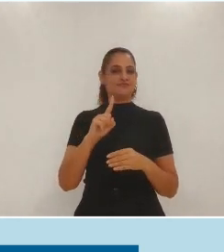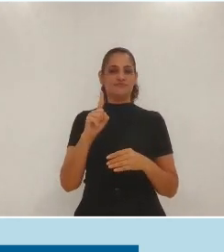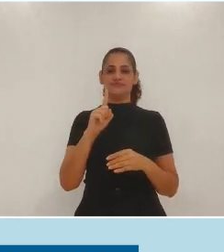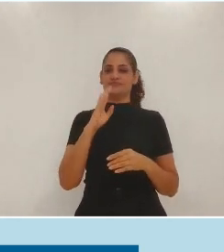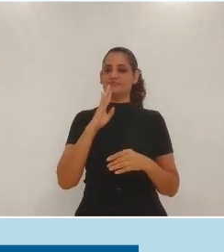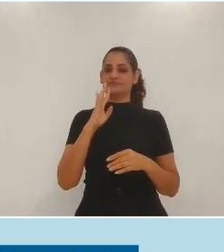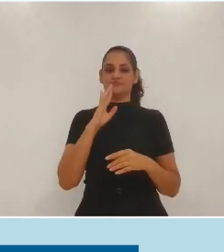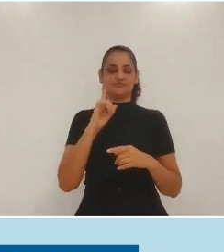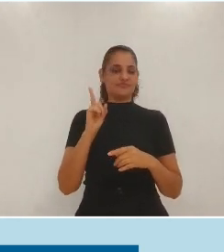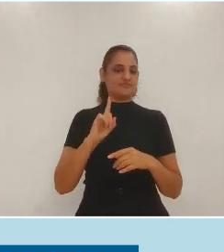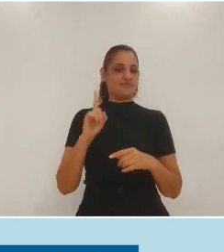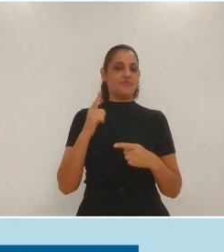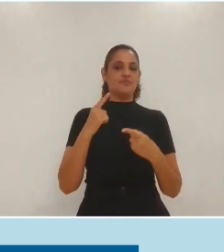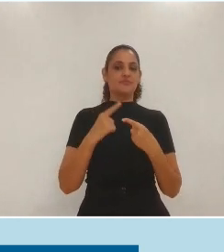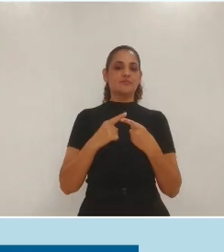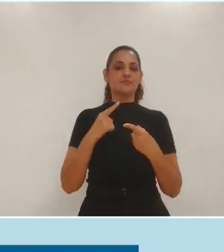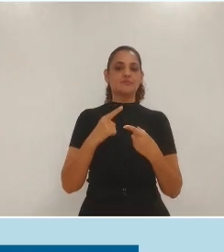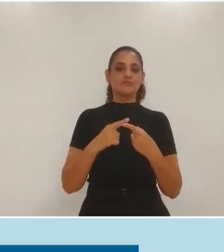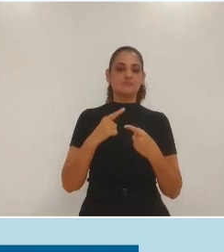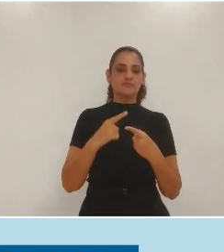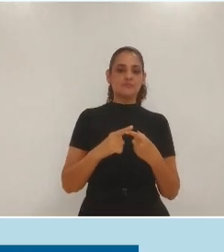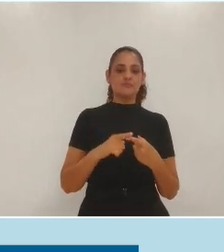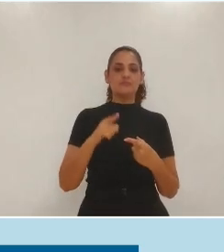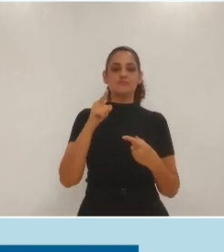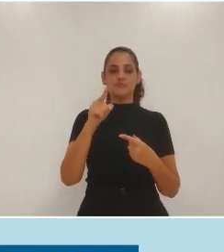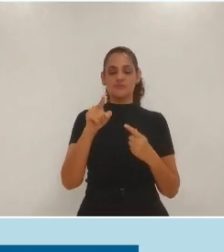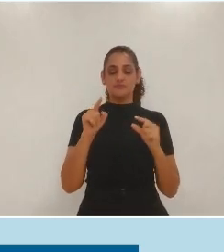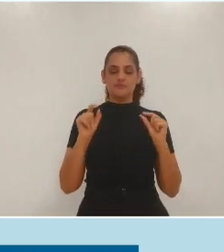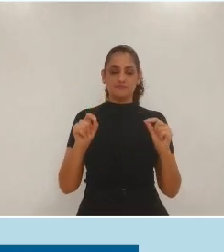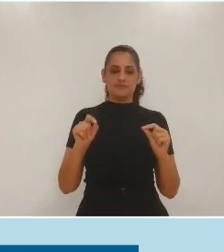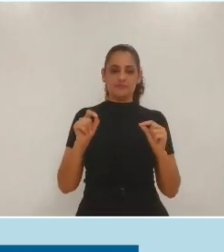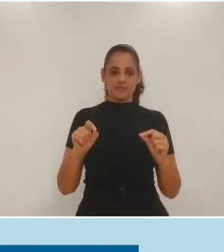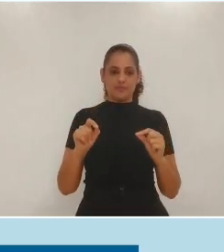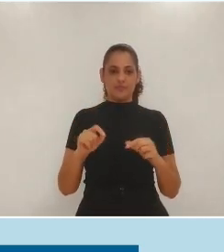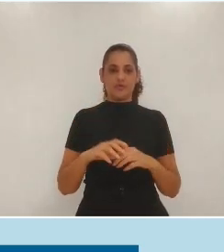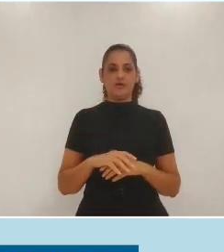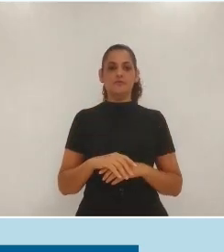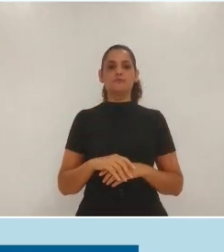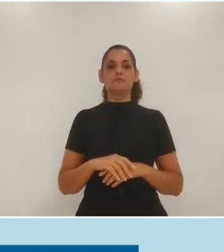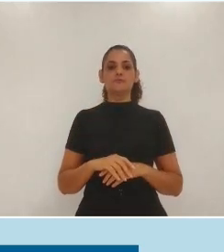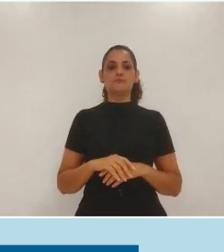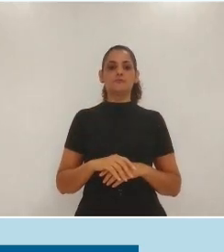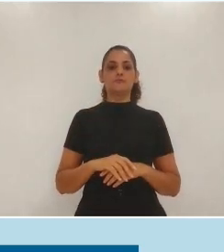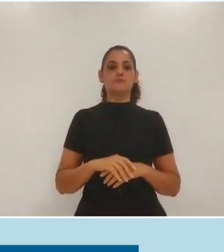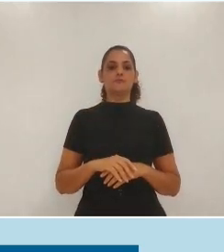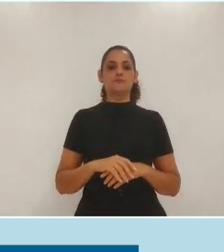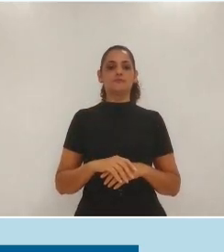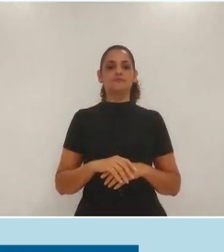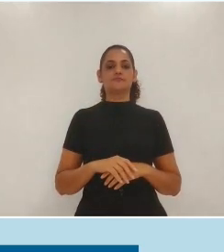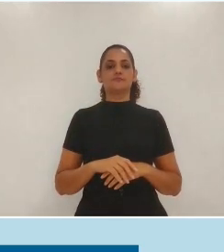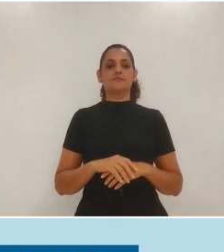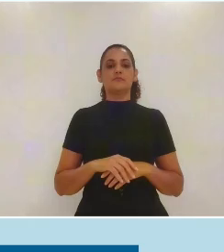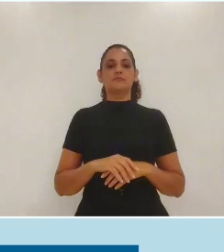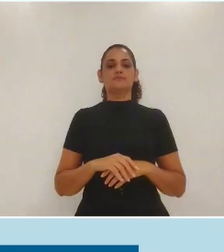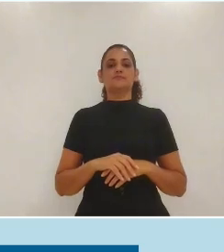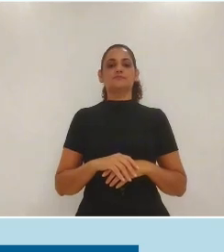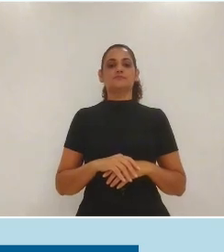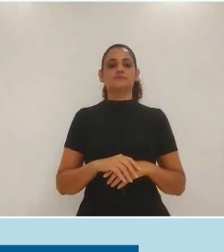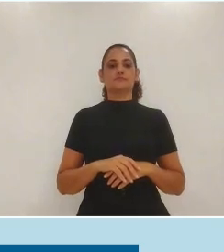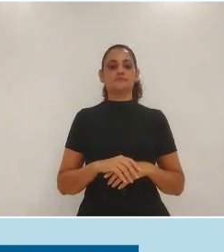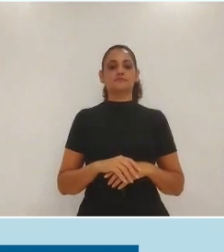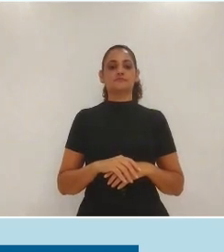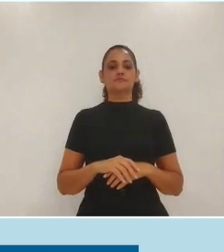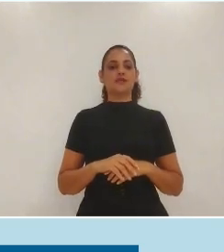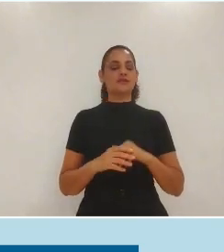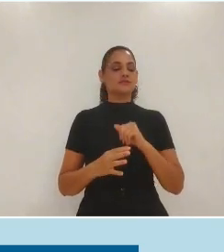quê? Se você passa do eixo que deveria proporcionar segurança para você, é